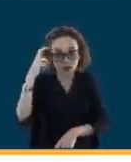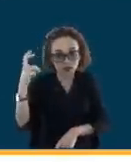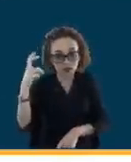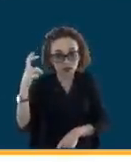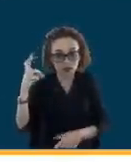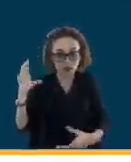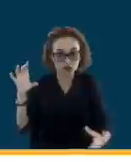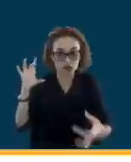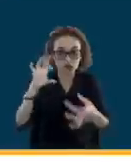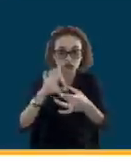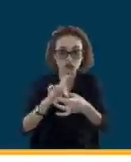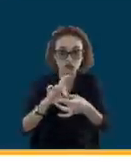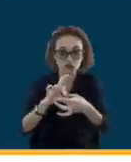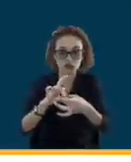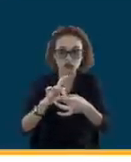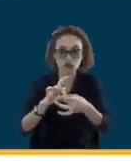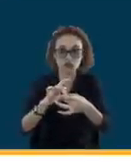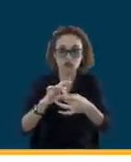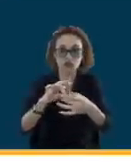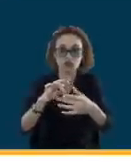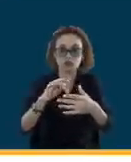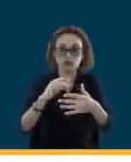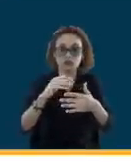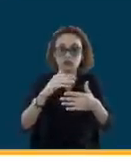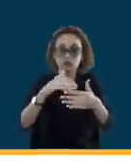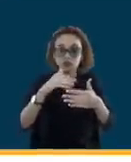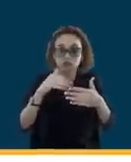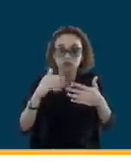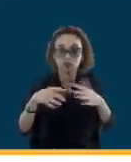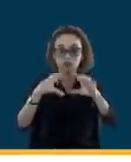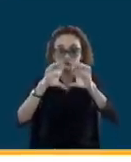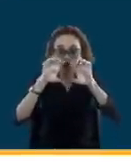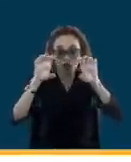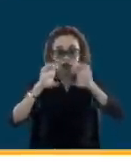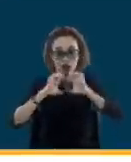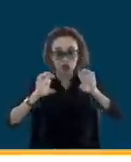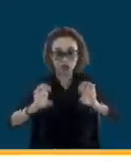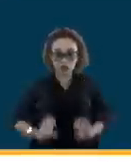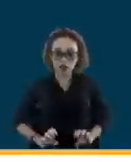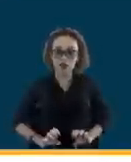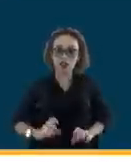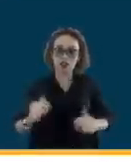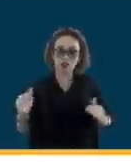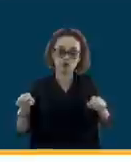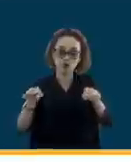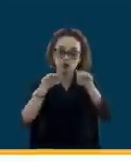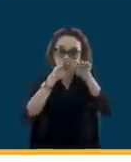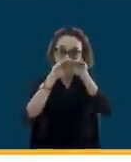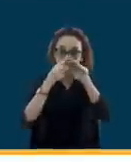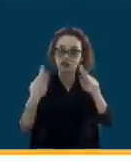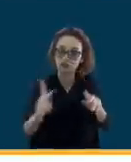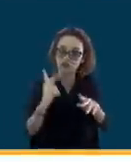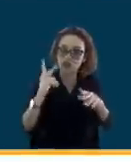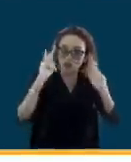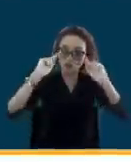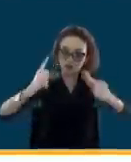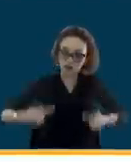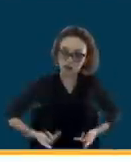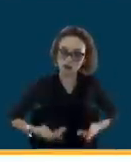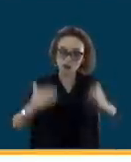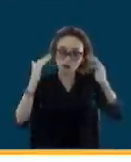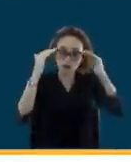alguns princípios éticos, onde a igualdade, a valorização do ser humano, do respeito, estão